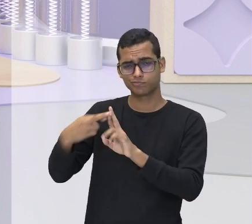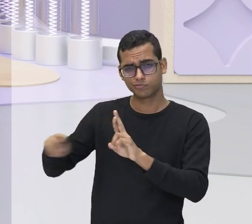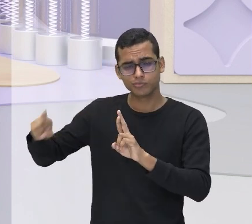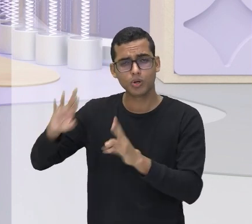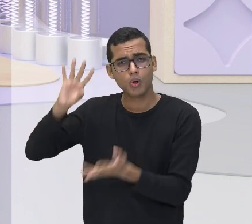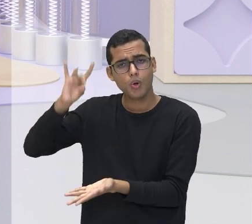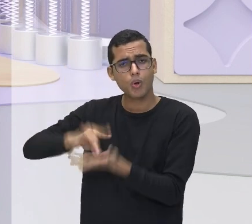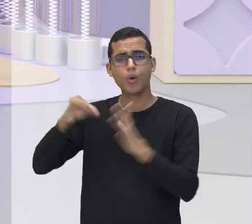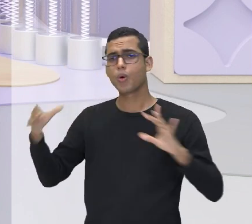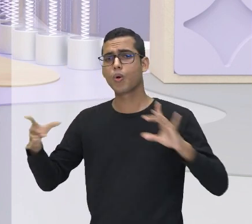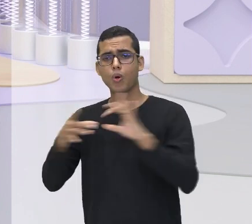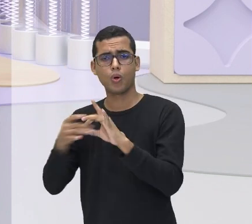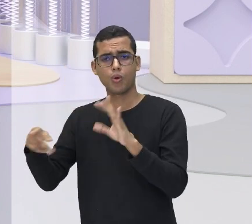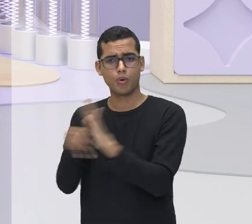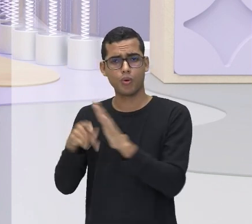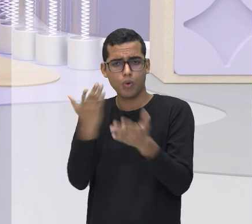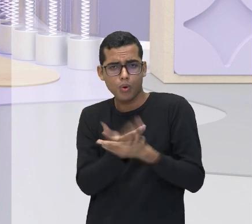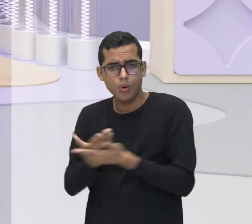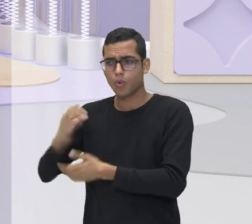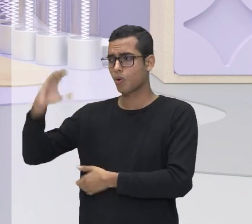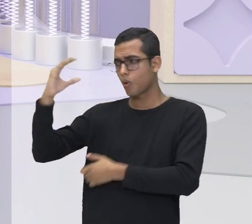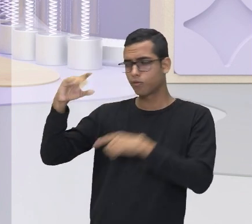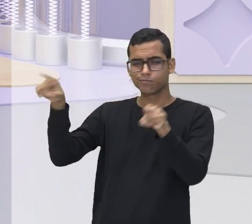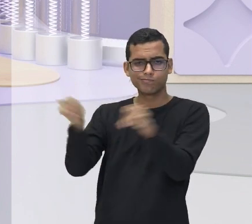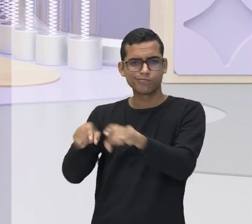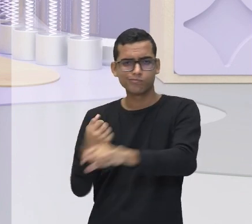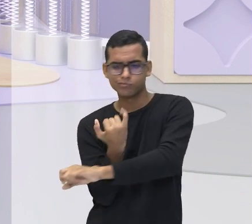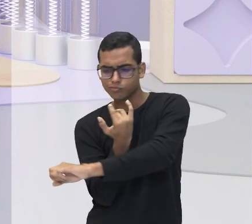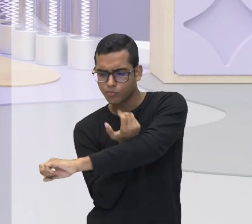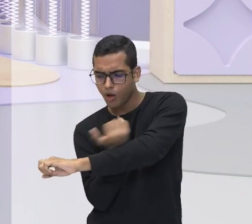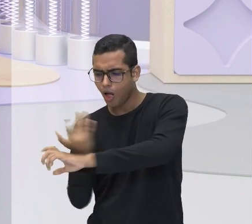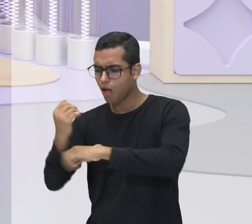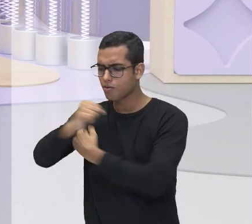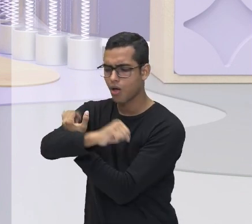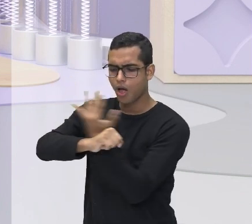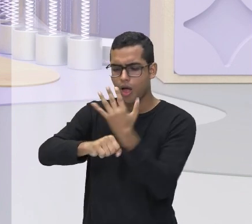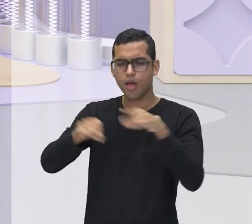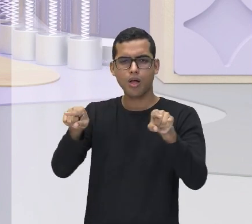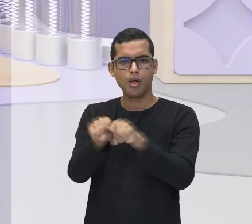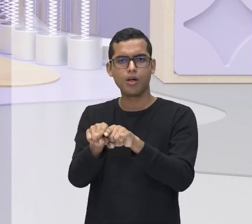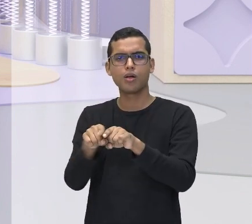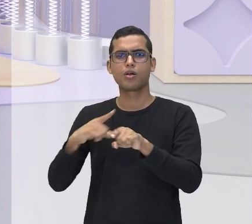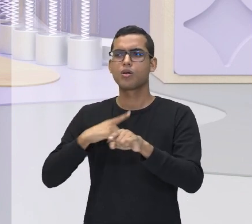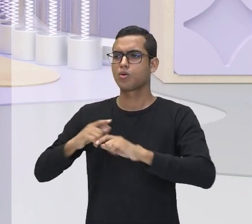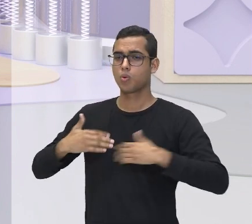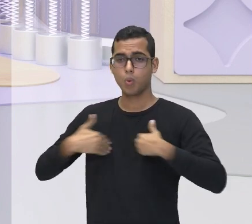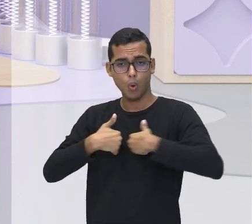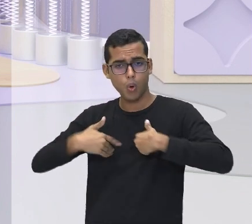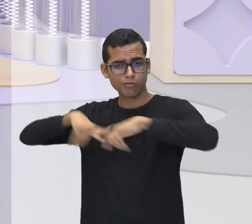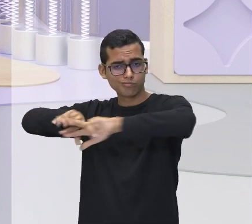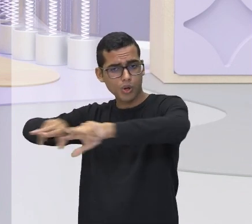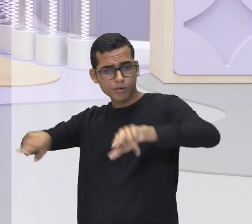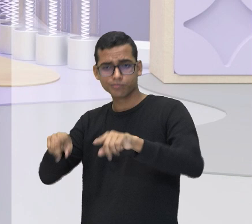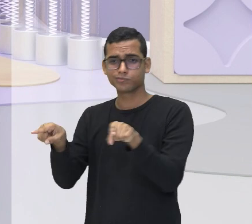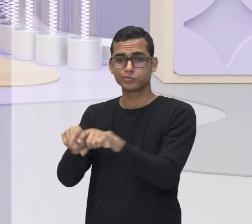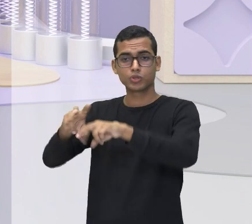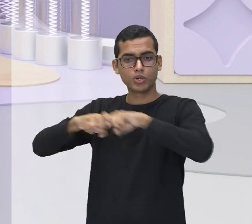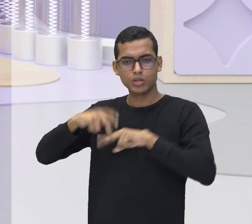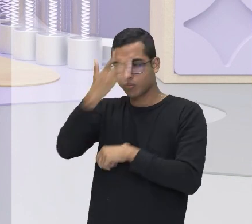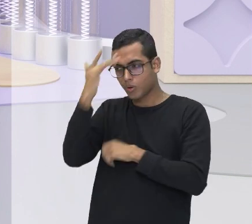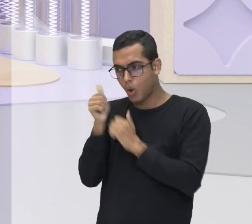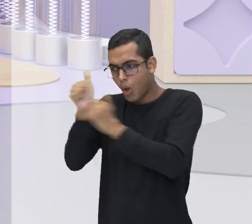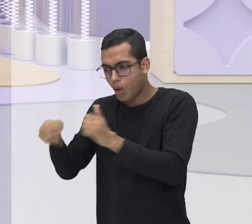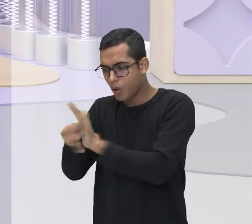ligadas à ecologia, às plantas, às árvores, aos animais, porque os adeptos desta